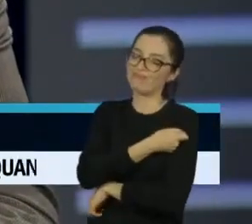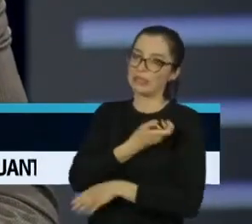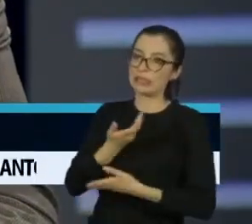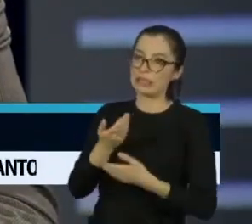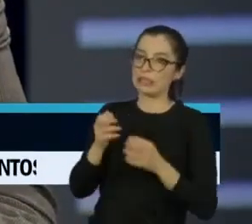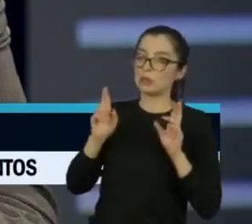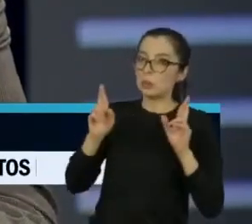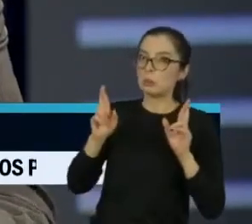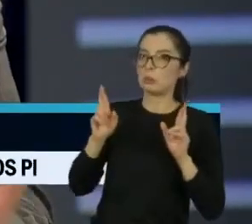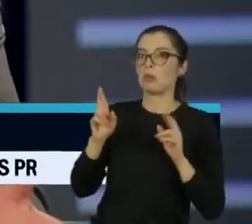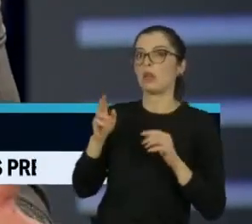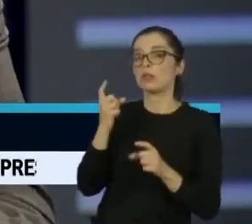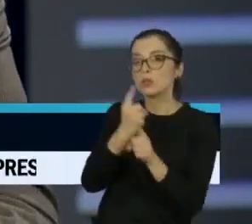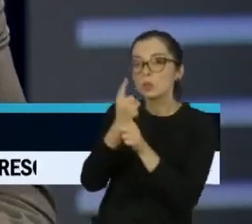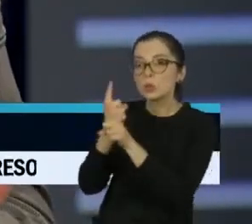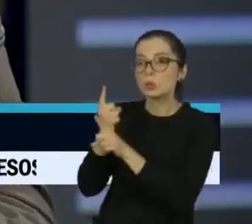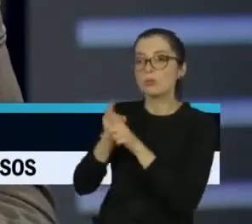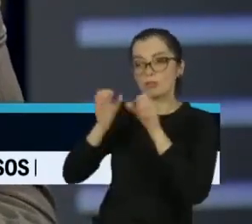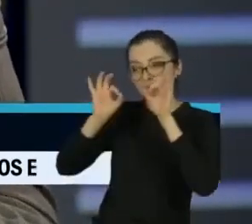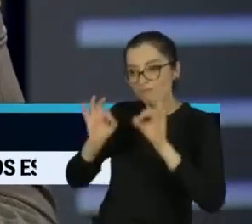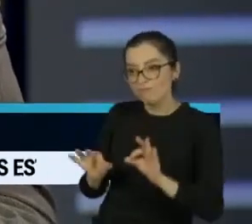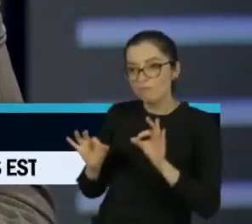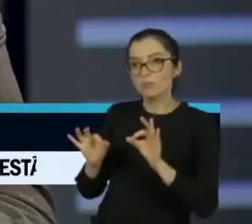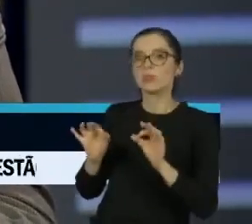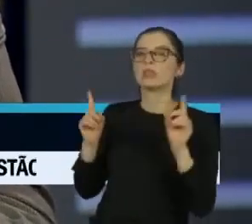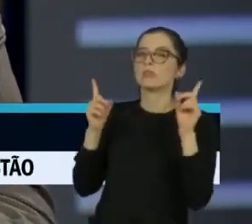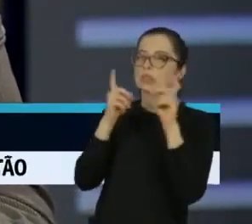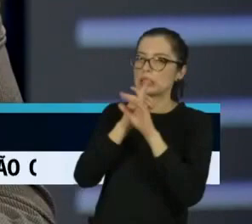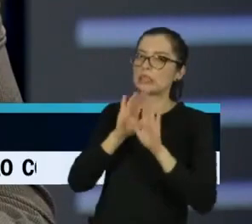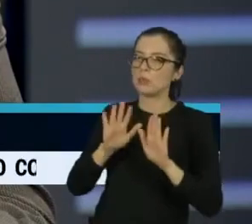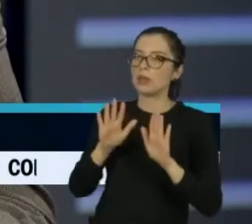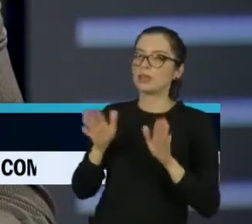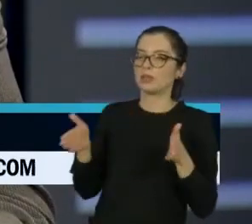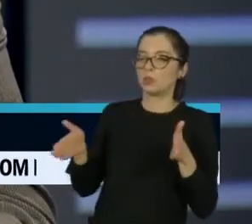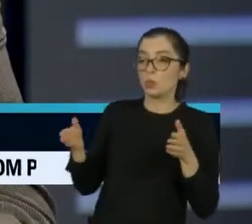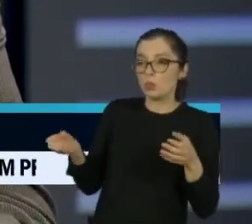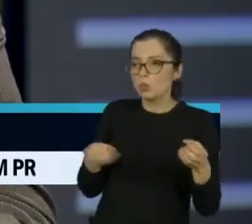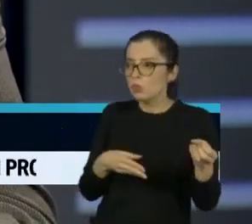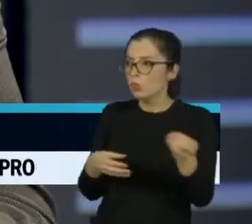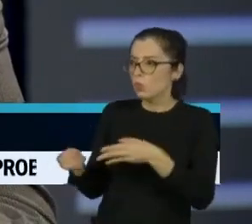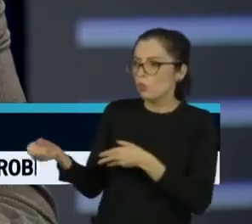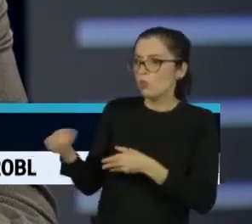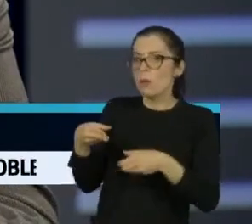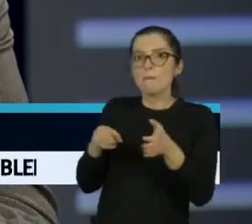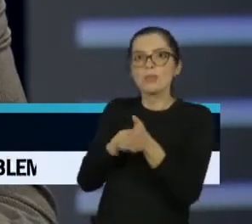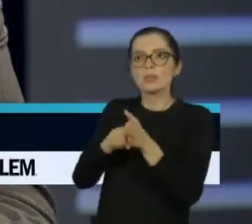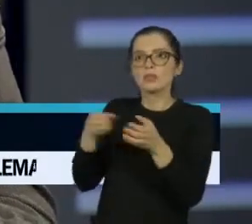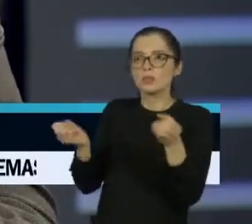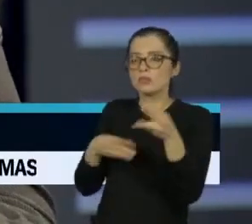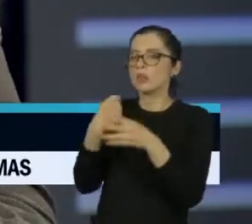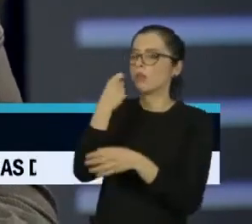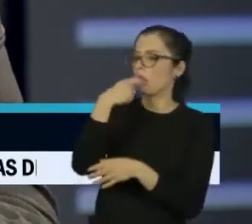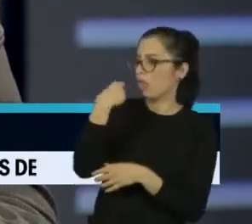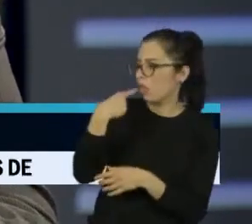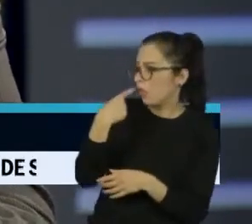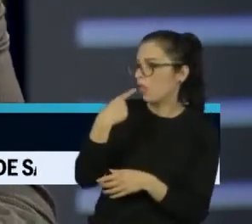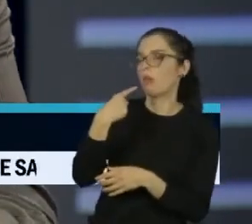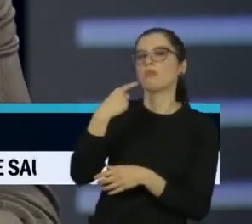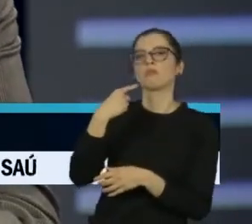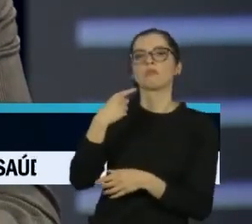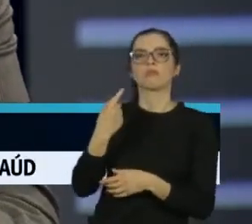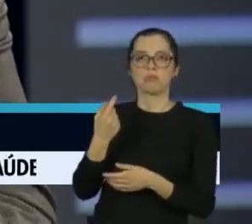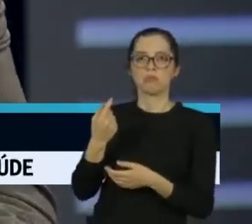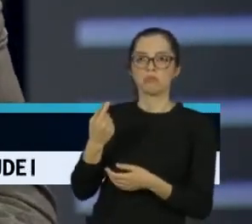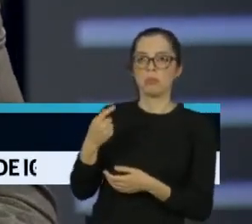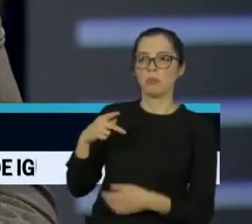é um problema. Estão saindo agora novas pesquisas utilizando a saliva com teste de